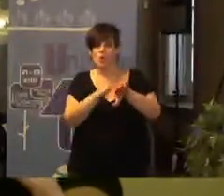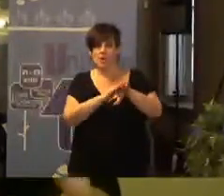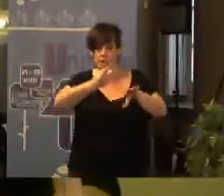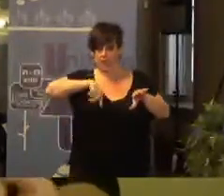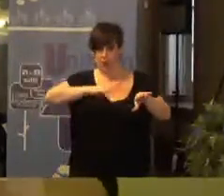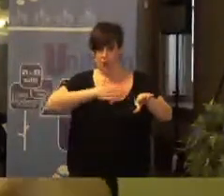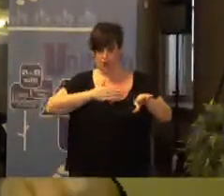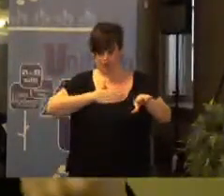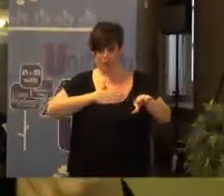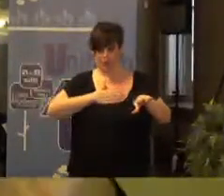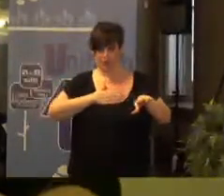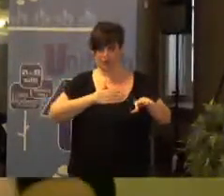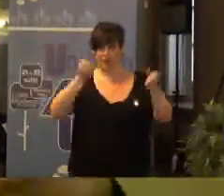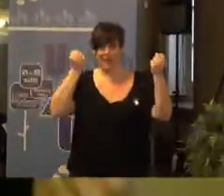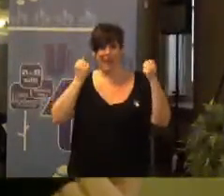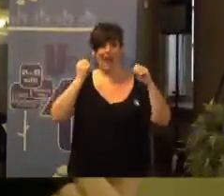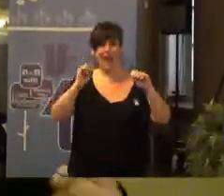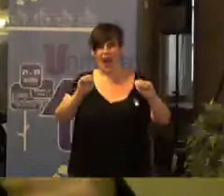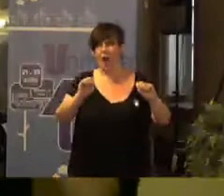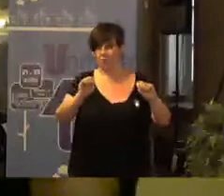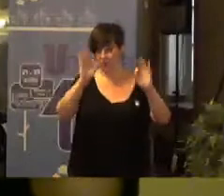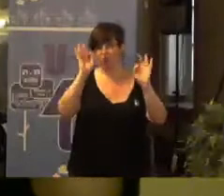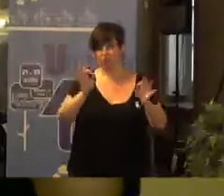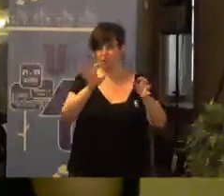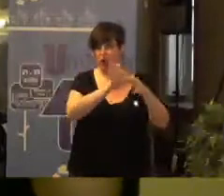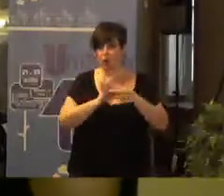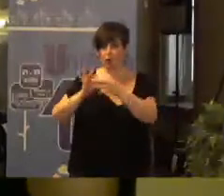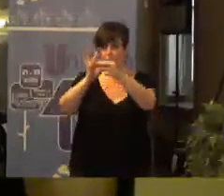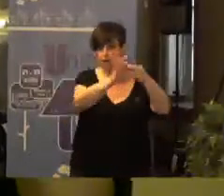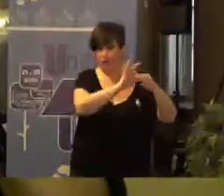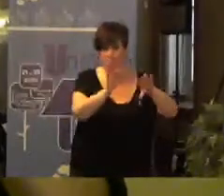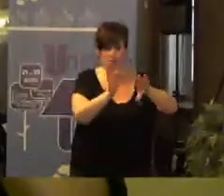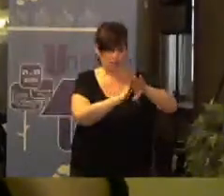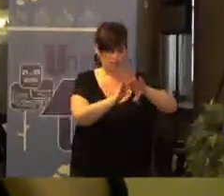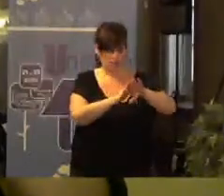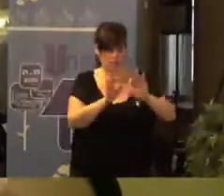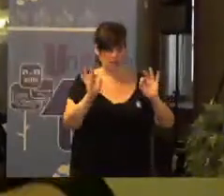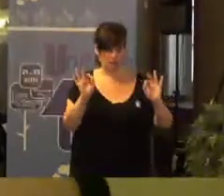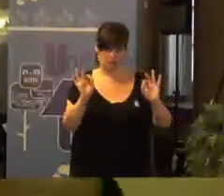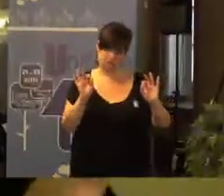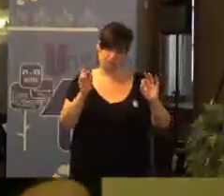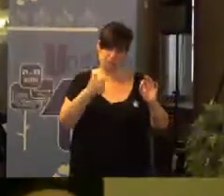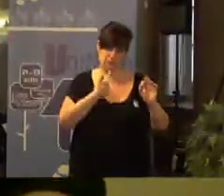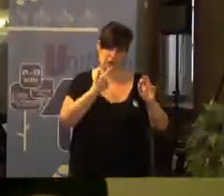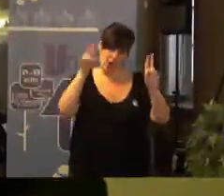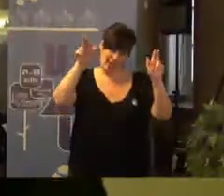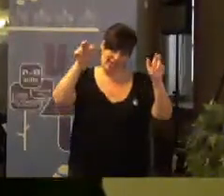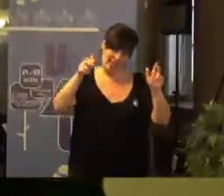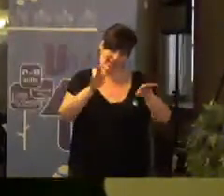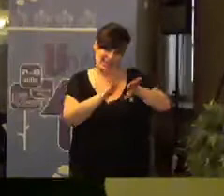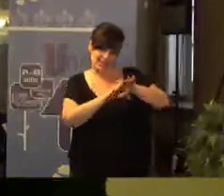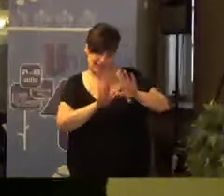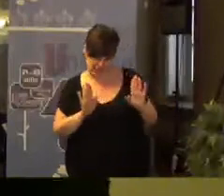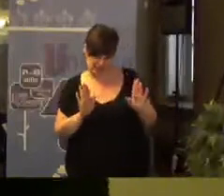que corresponda à vontade popular da unidade das esquerdas, e digo das esquerdas porque eu não considero que o